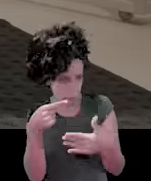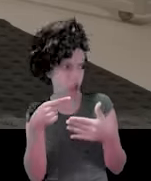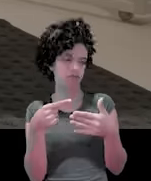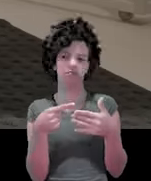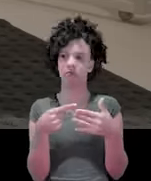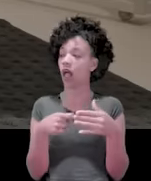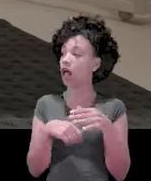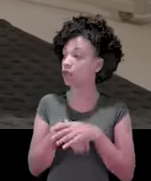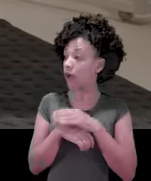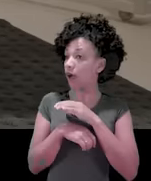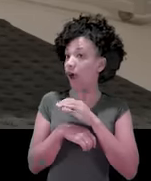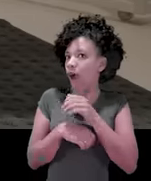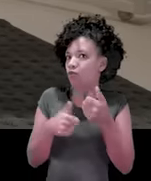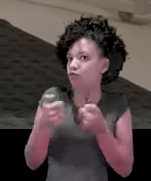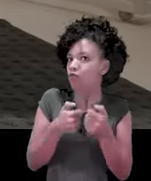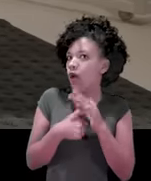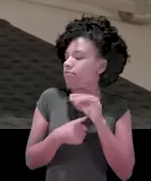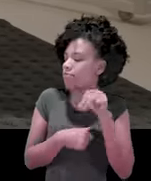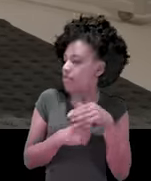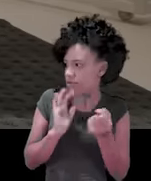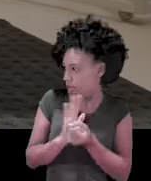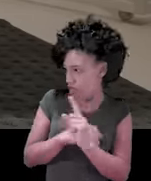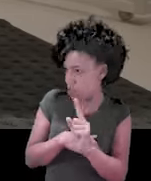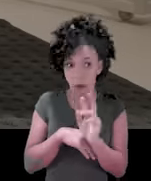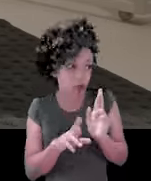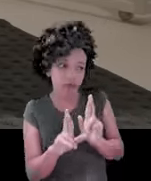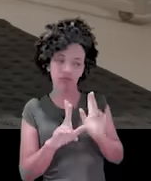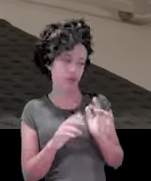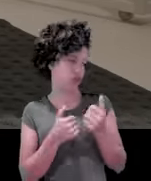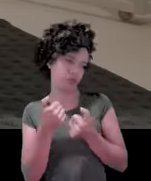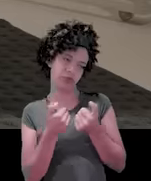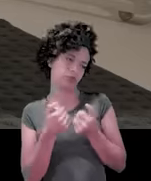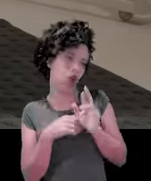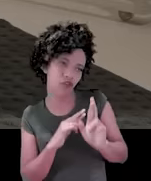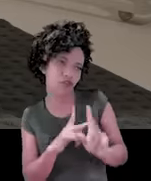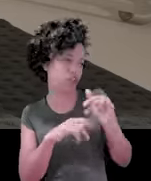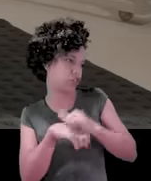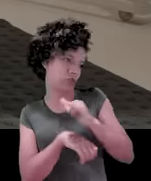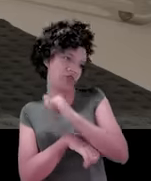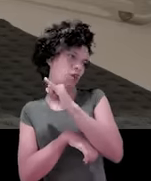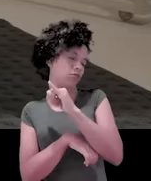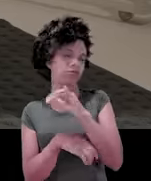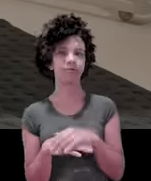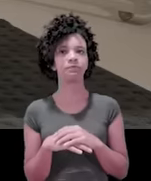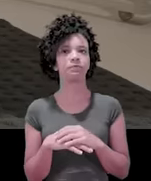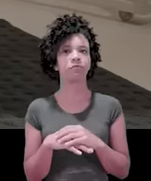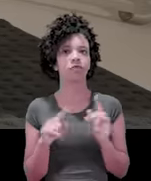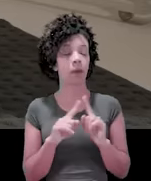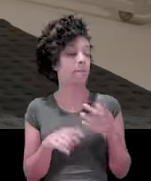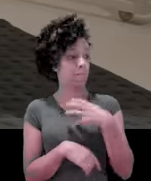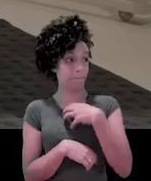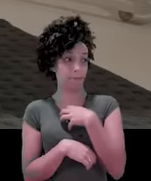umas parada aqui não não quero nem um piloto da TAM não é um piloto não é completamente feijão Que tipo de piloto cara outro de aviação enquanto o